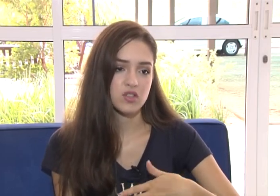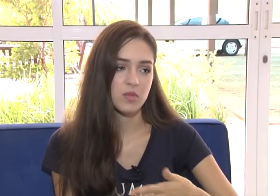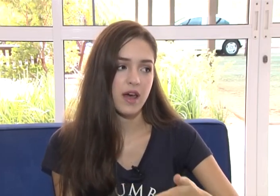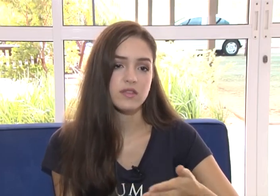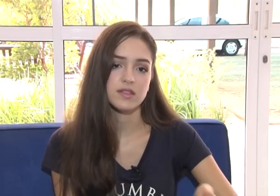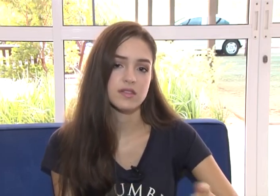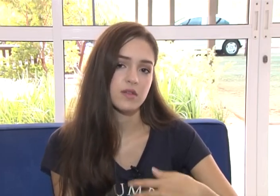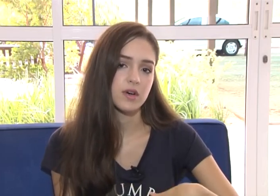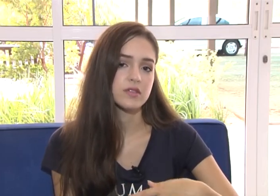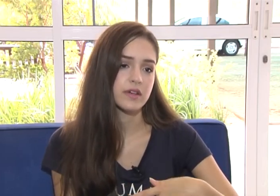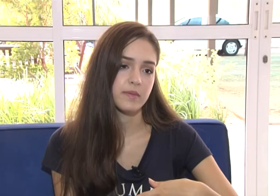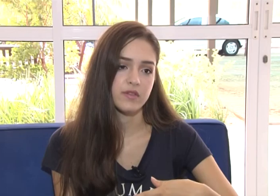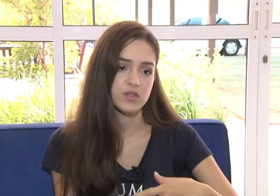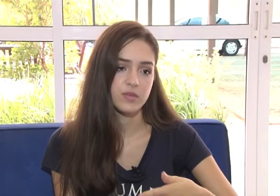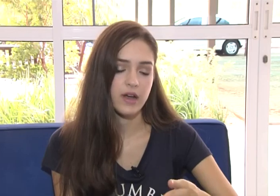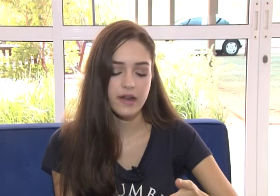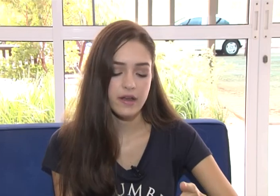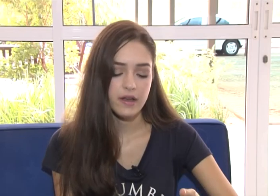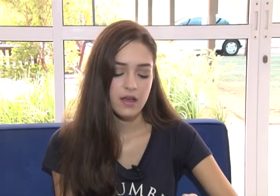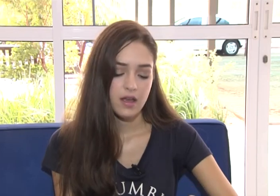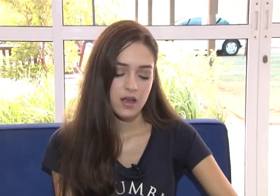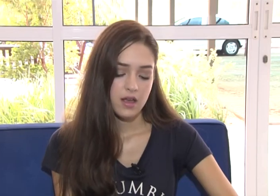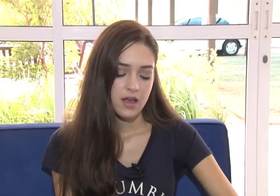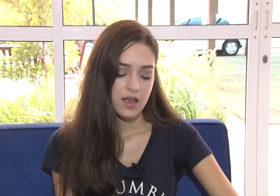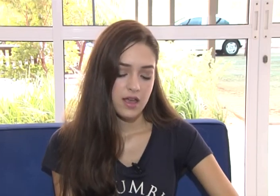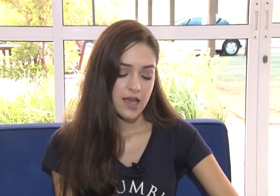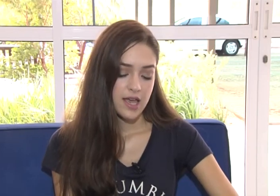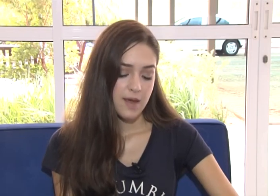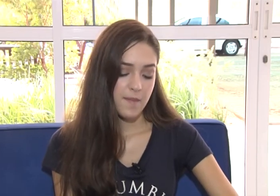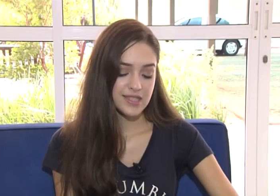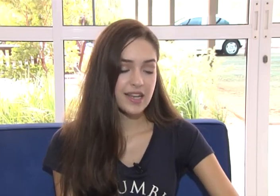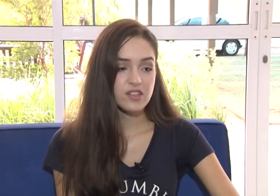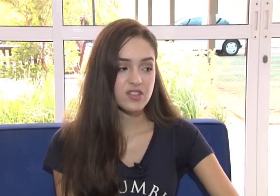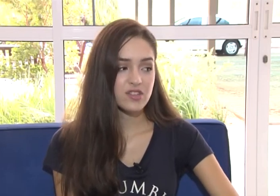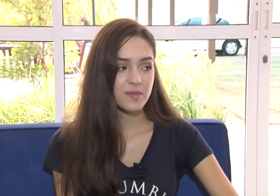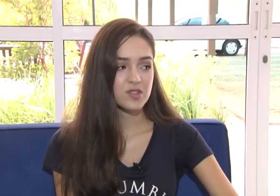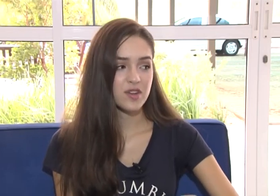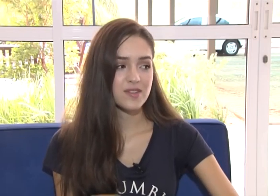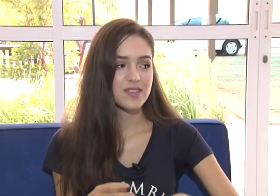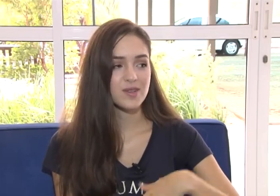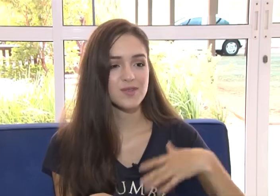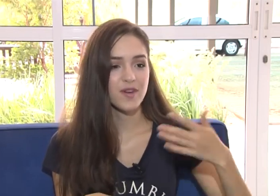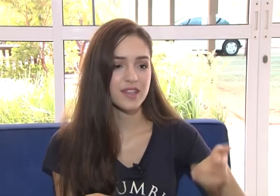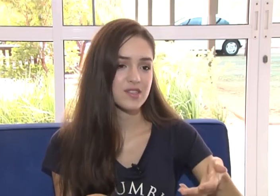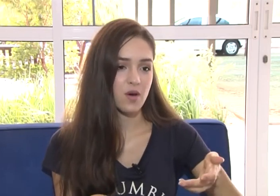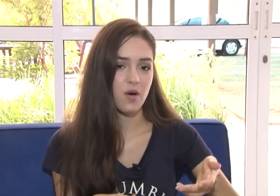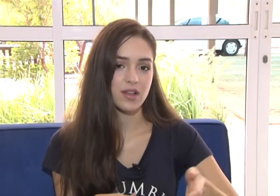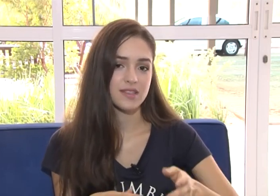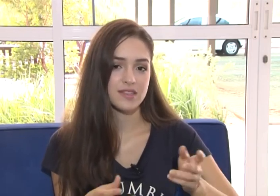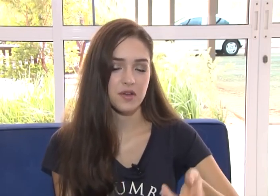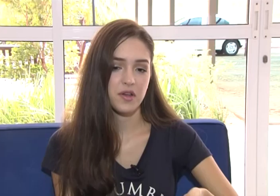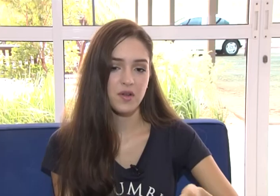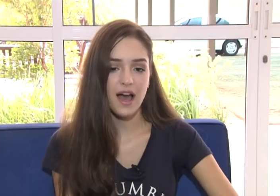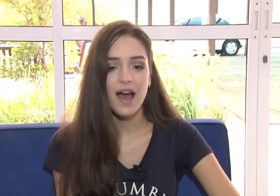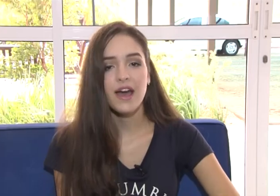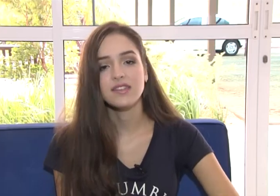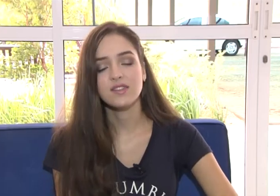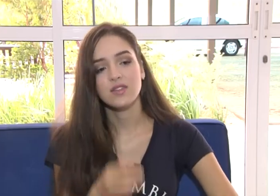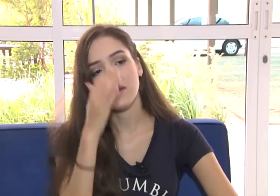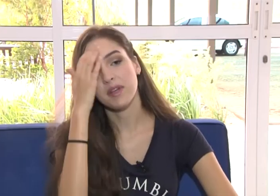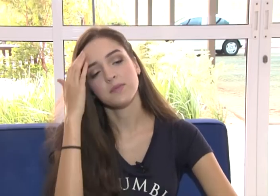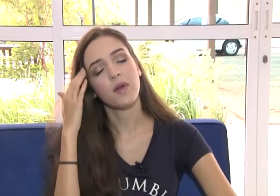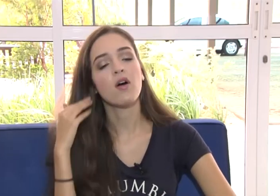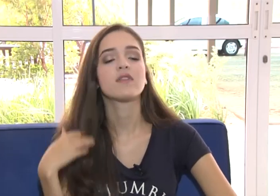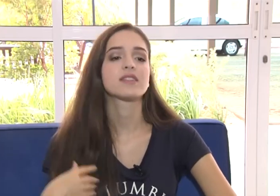meio pré-vestibular, o 3º ano era pré-vestibular. Mas além disso, eu também tinha que fazer as coisas fora da escola, as